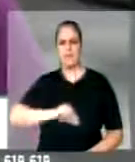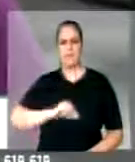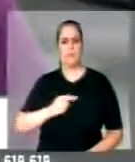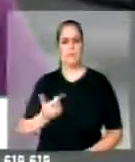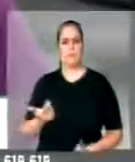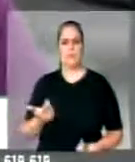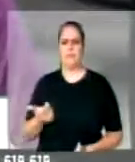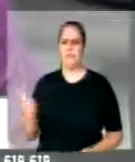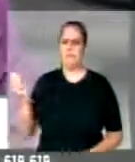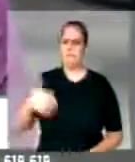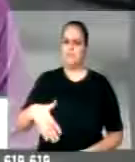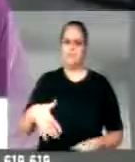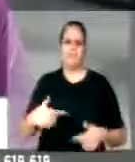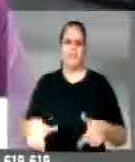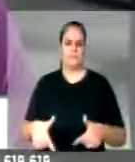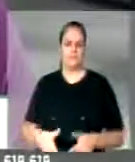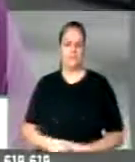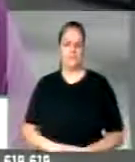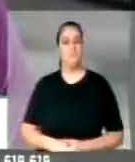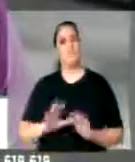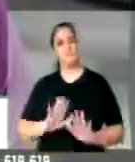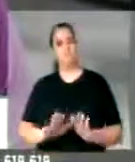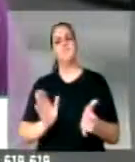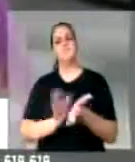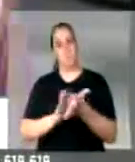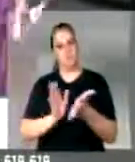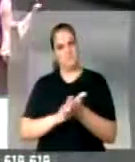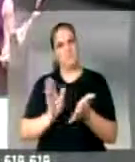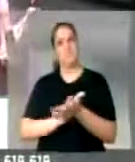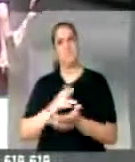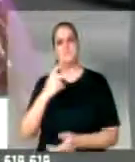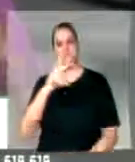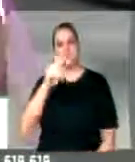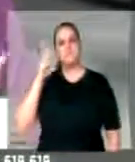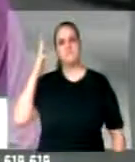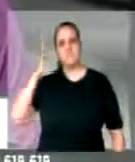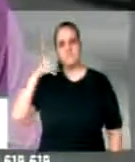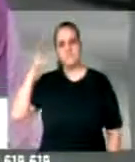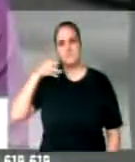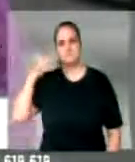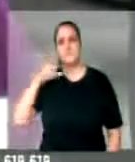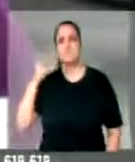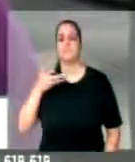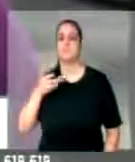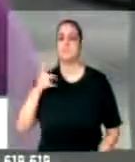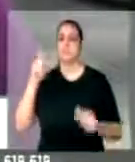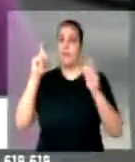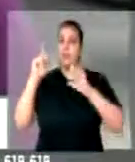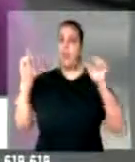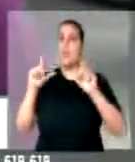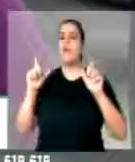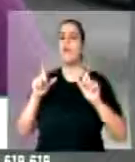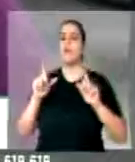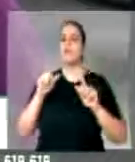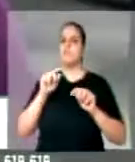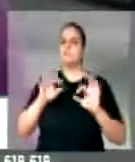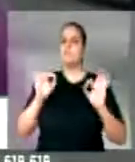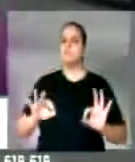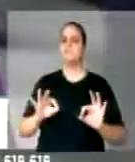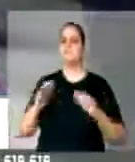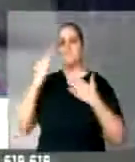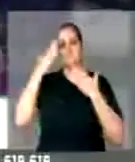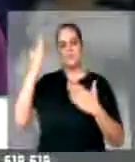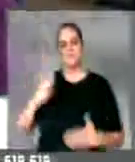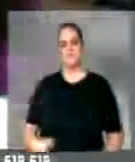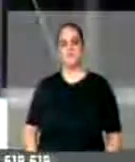imensa precarização. Eu quero elogiar a sua intervenção e o alerta e o apelo à luta que Vossa Excelência faz no seu pronunciamento. Obrigada,